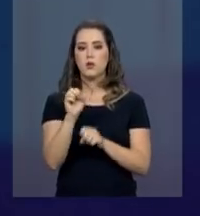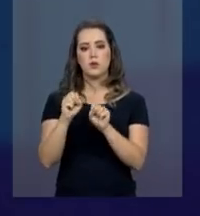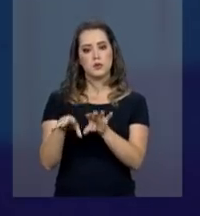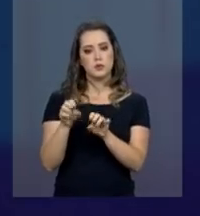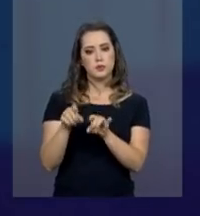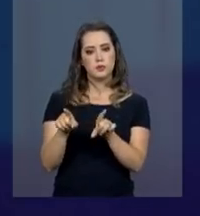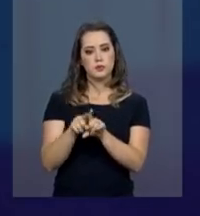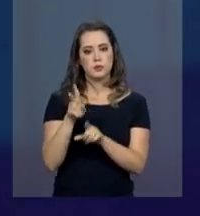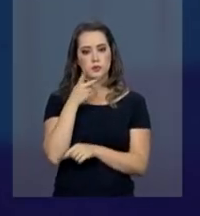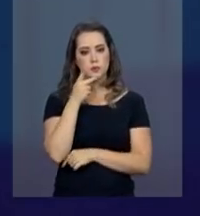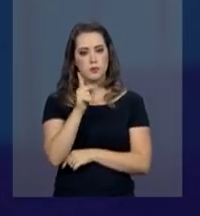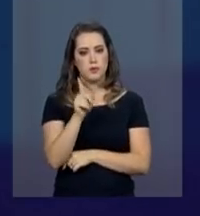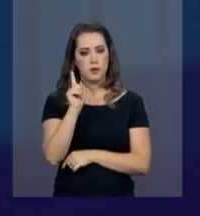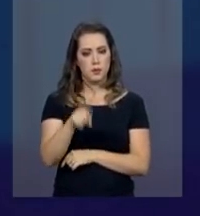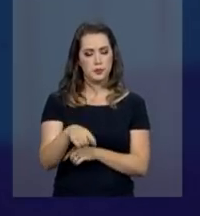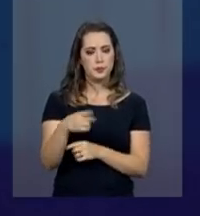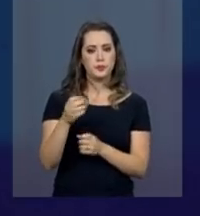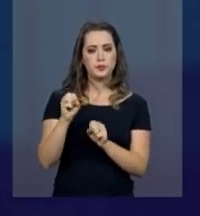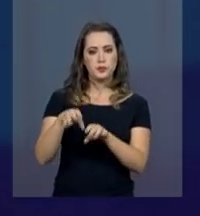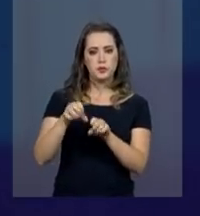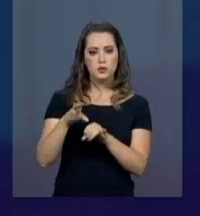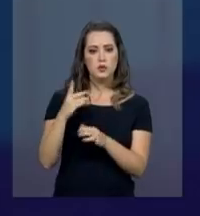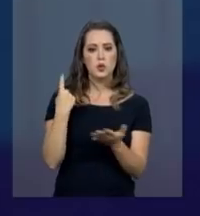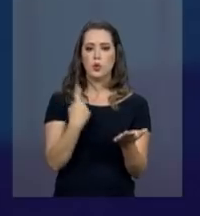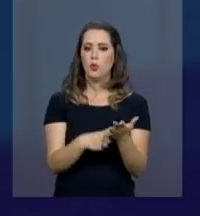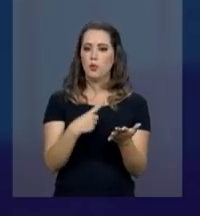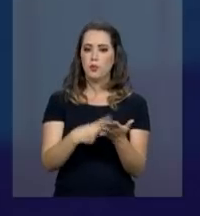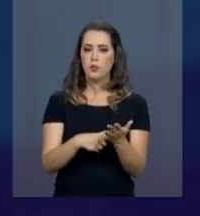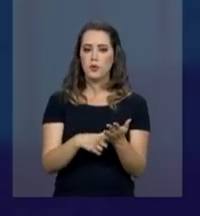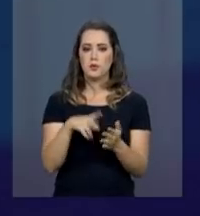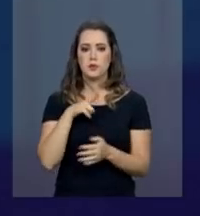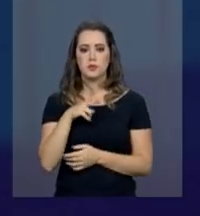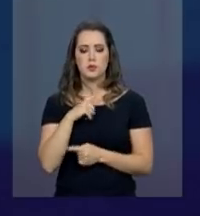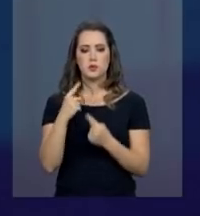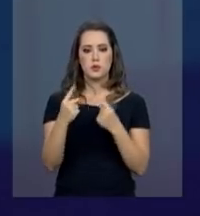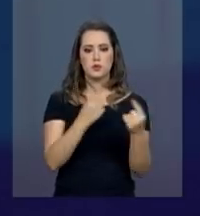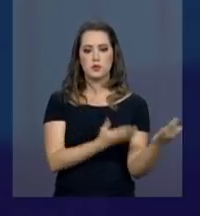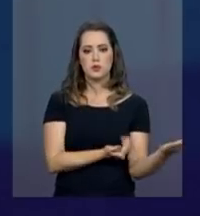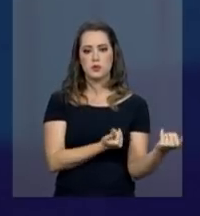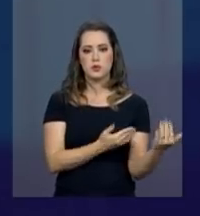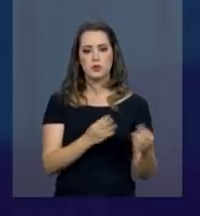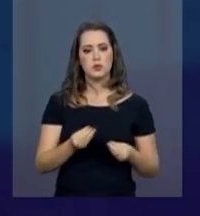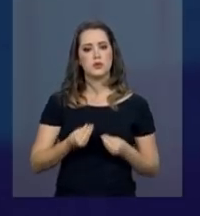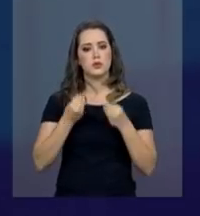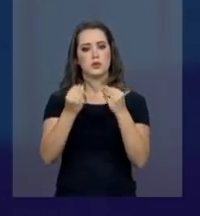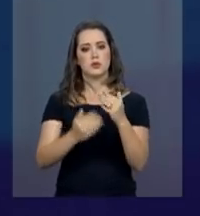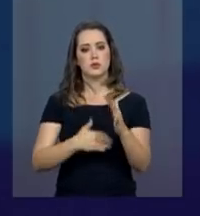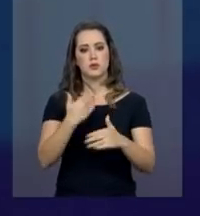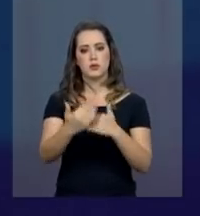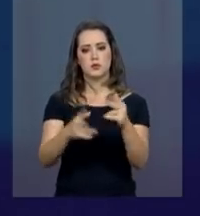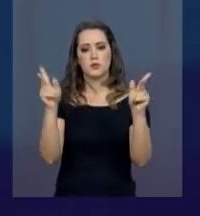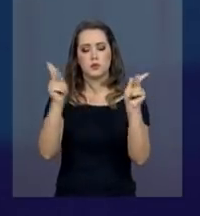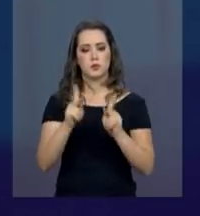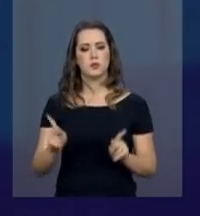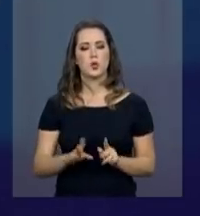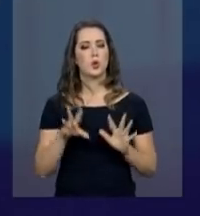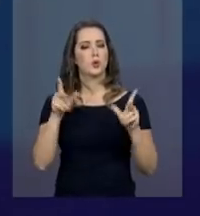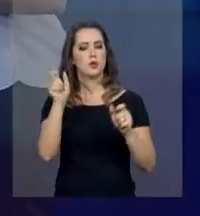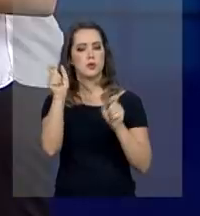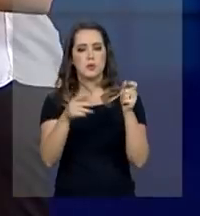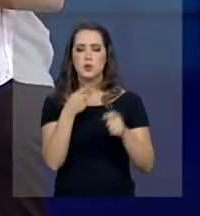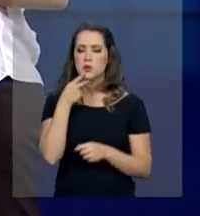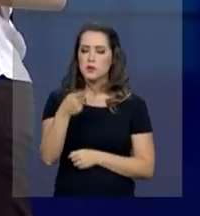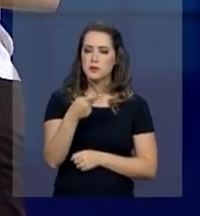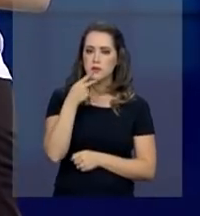educação, dizendo que a educação, compromisso e realização pessoal de jovens são a maior garantia de desenvolvimento e paz. Todo mundo, então, comentando